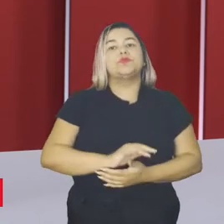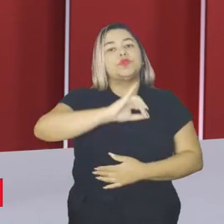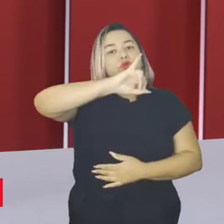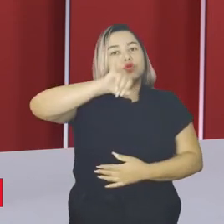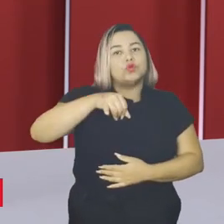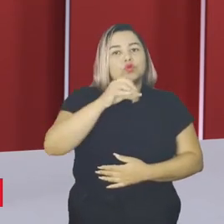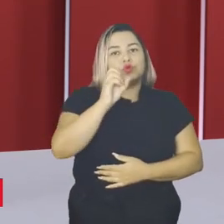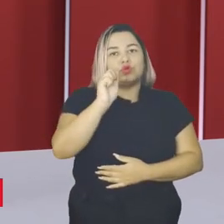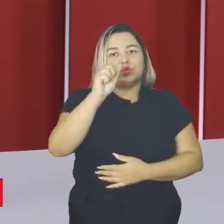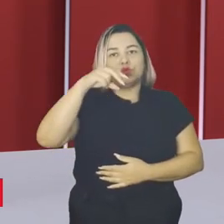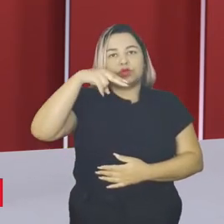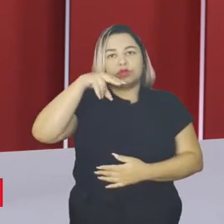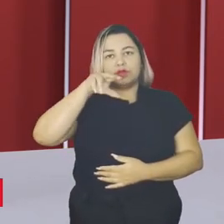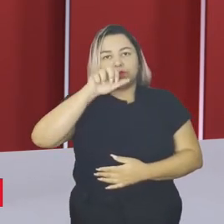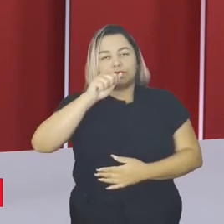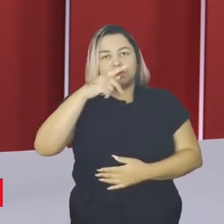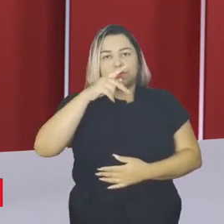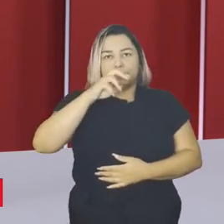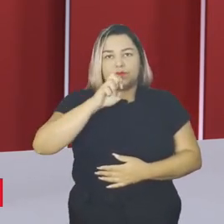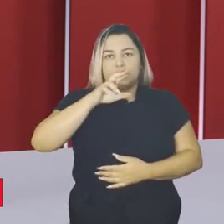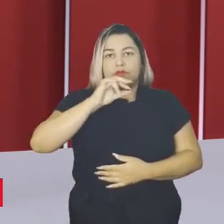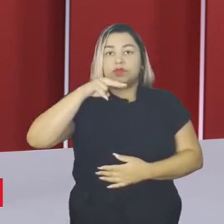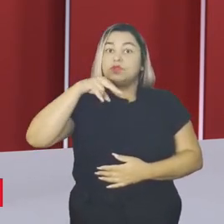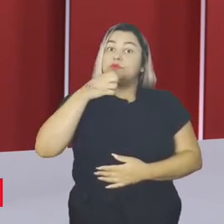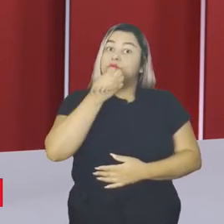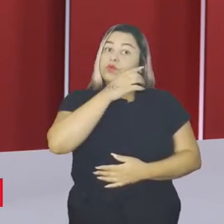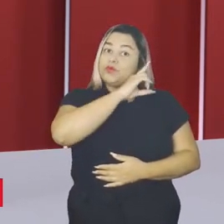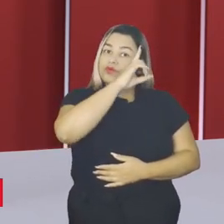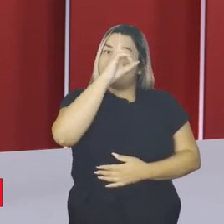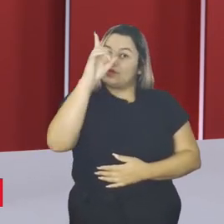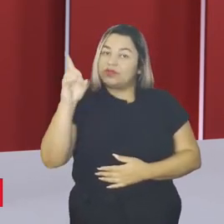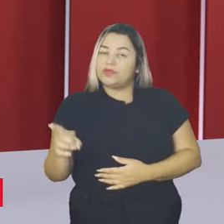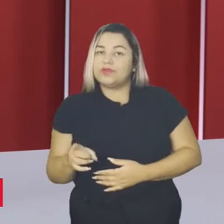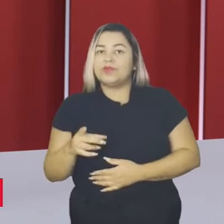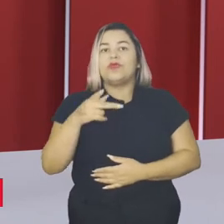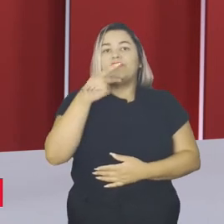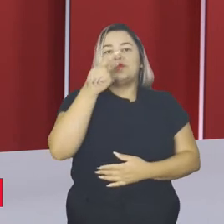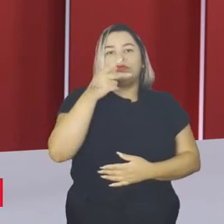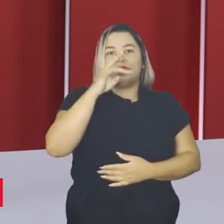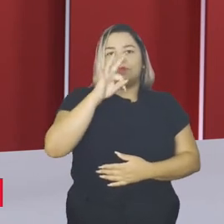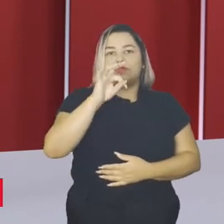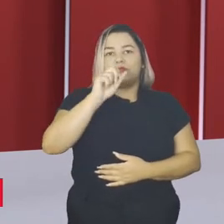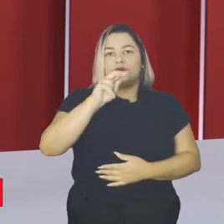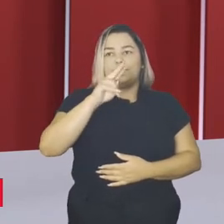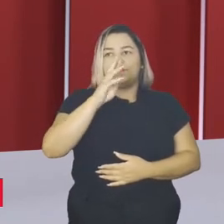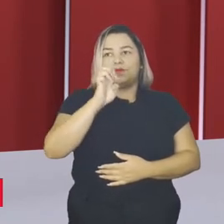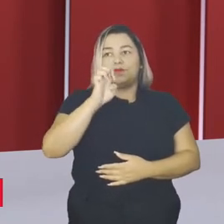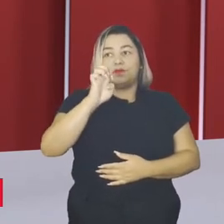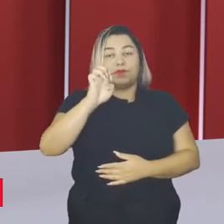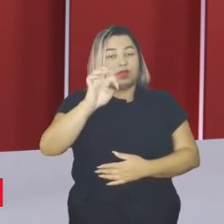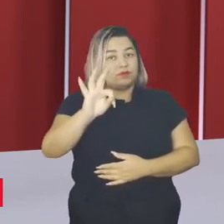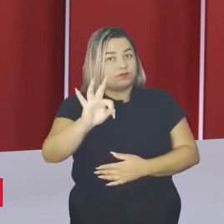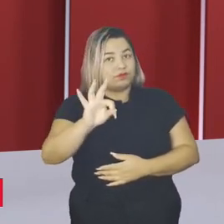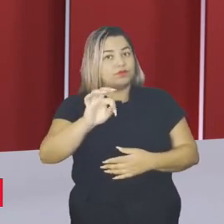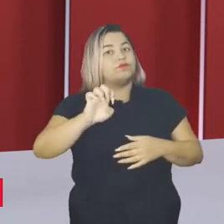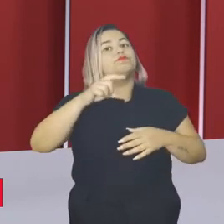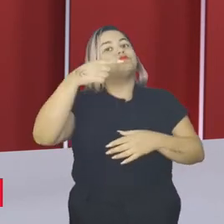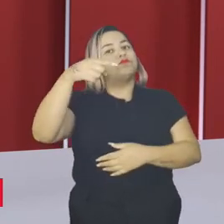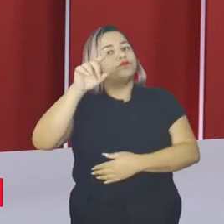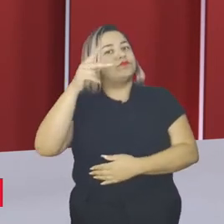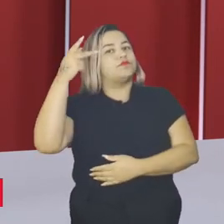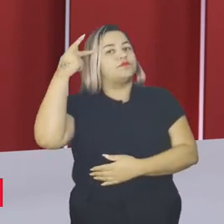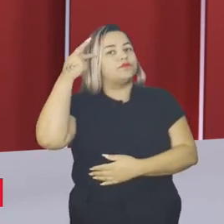Dark, do Santos Perim. Bom dia, ela que está falando lá de Taubaté, São Paulo. Ela que é carioca, mas está falando